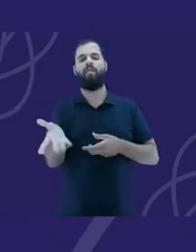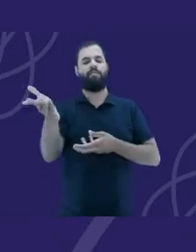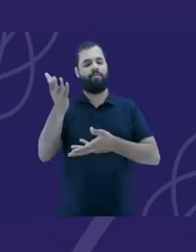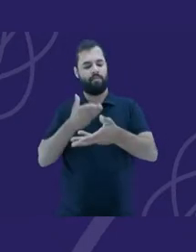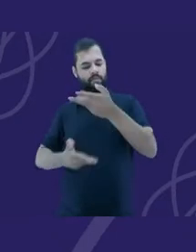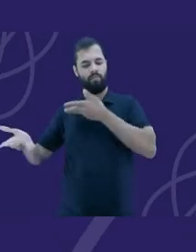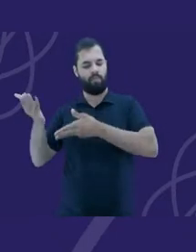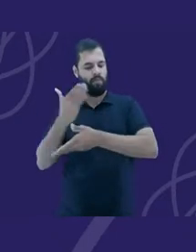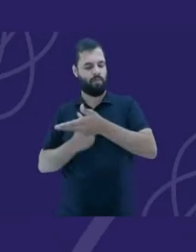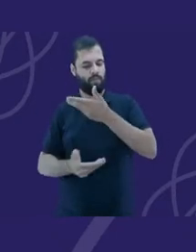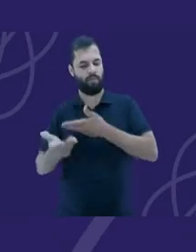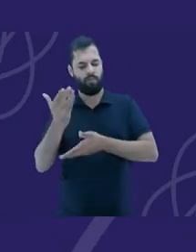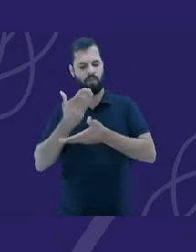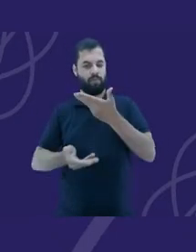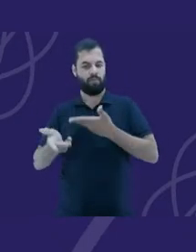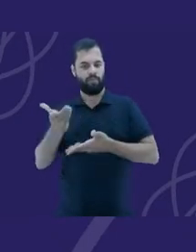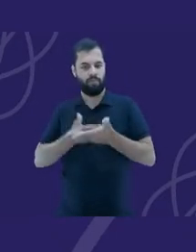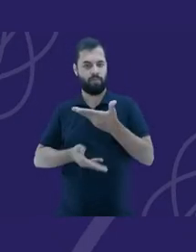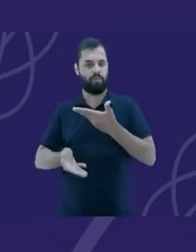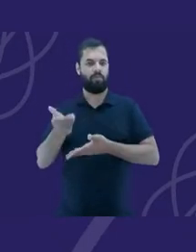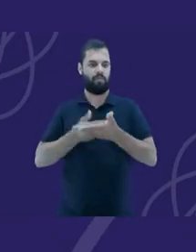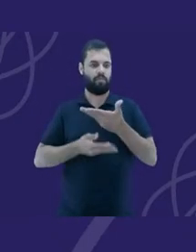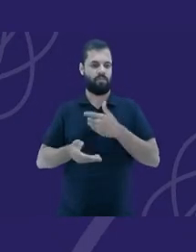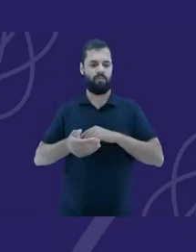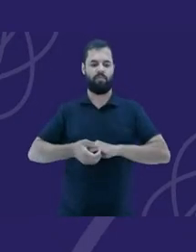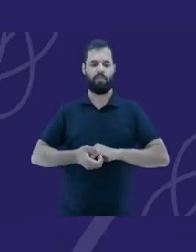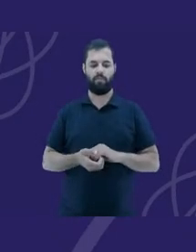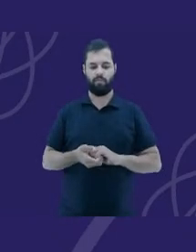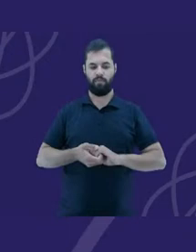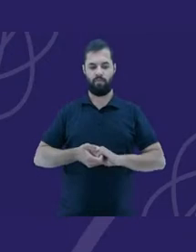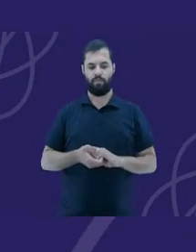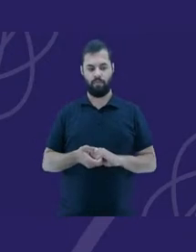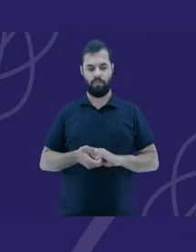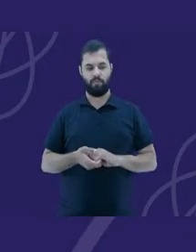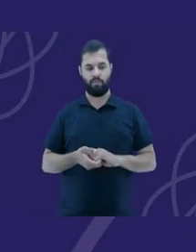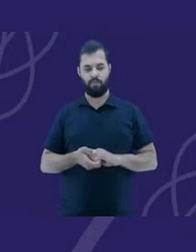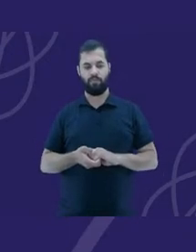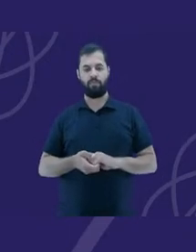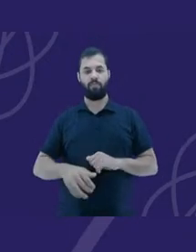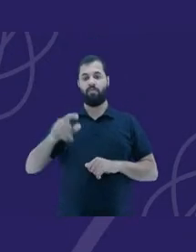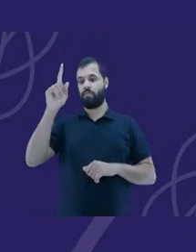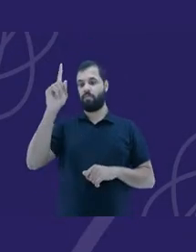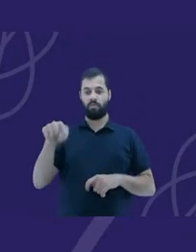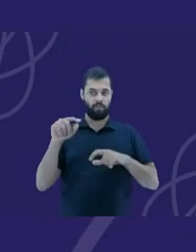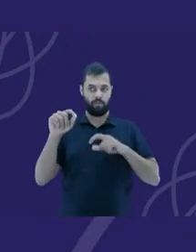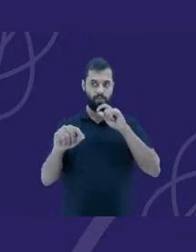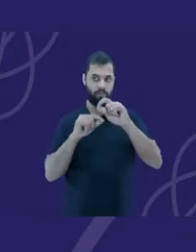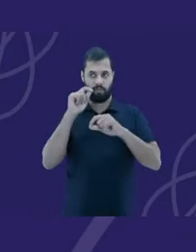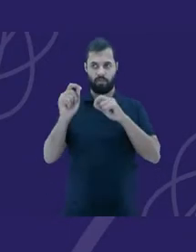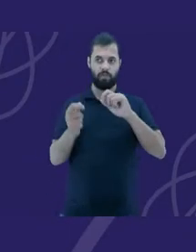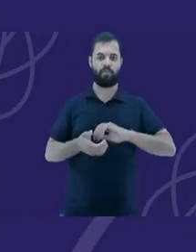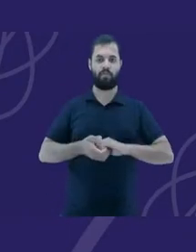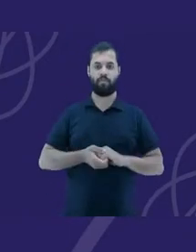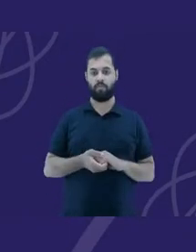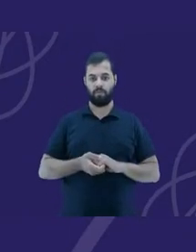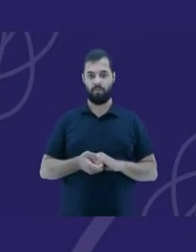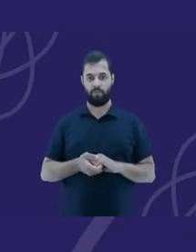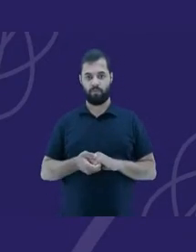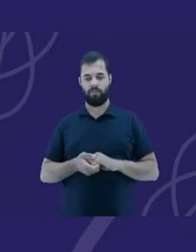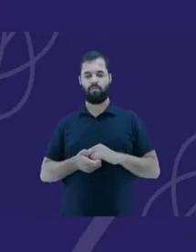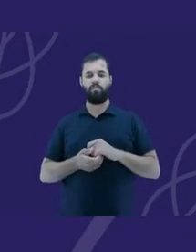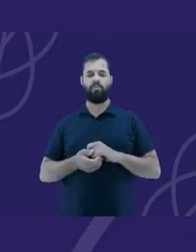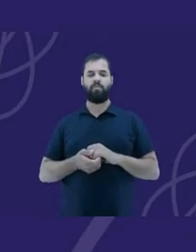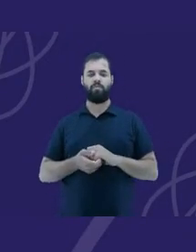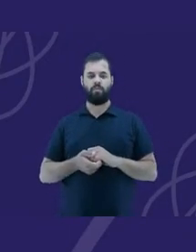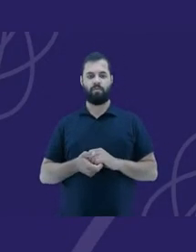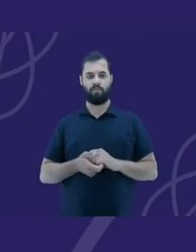dessa importância toda, né, a cultura faz parte disso, porque a cultura, ela, além de alimentar isso, né, ela faz com